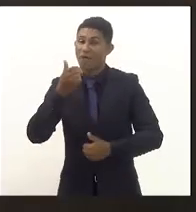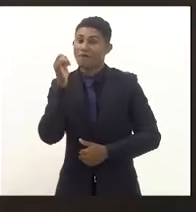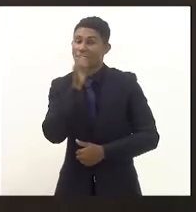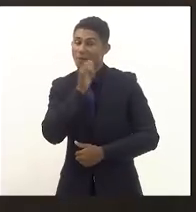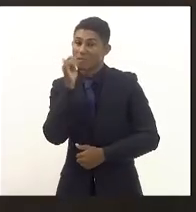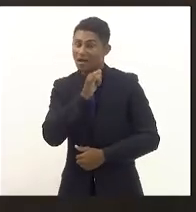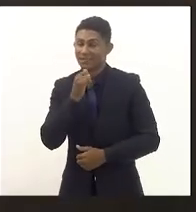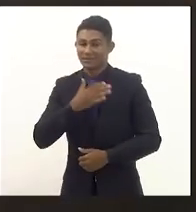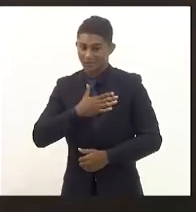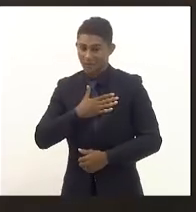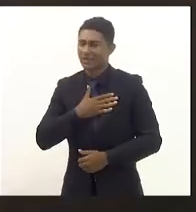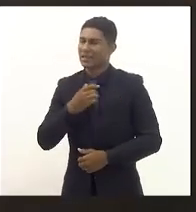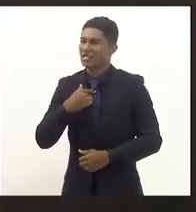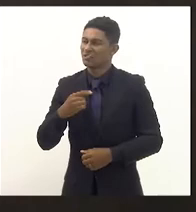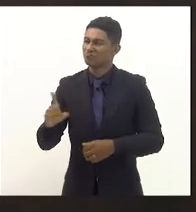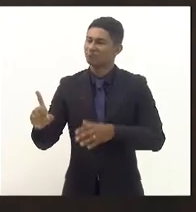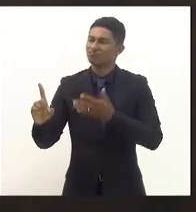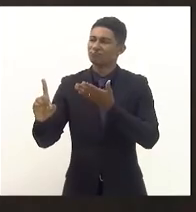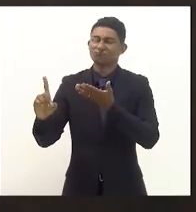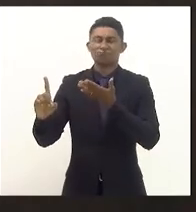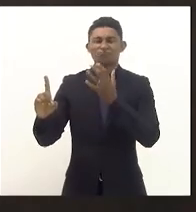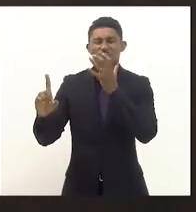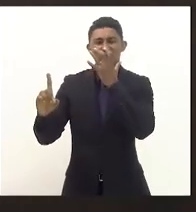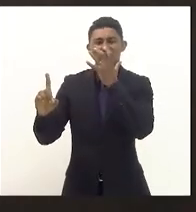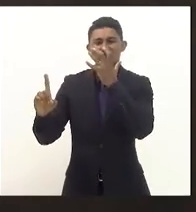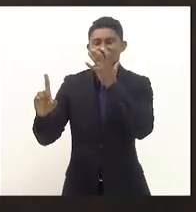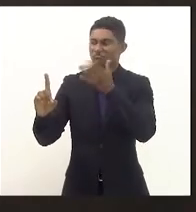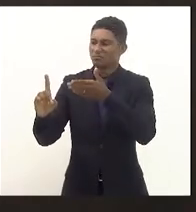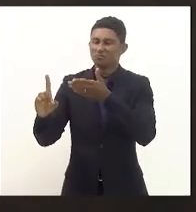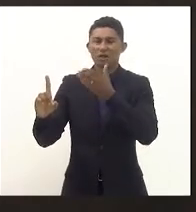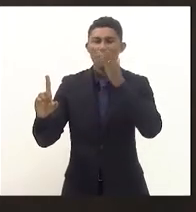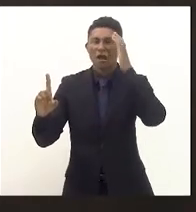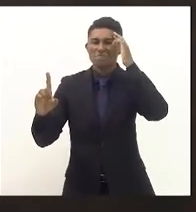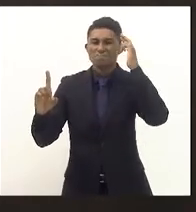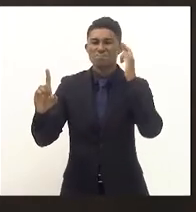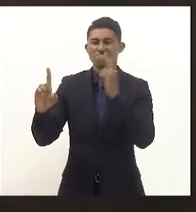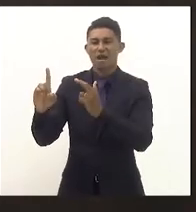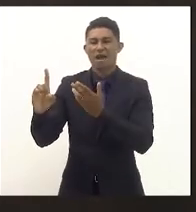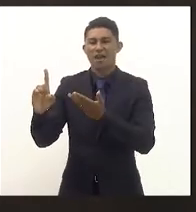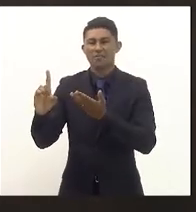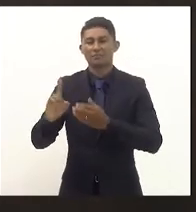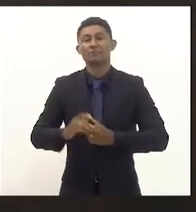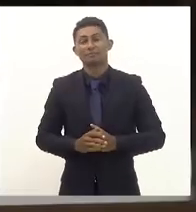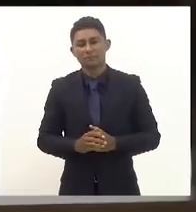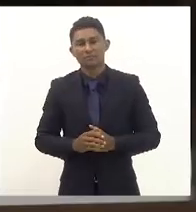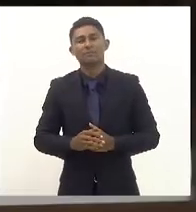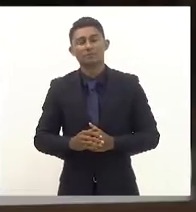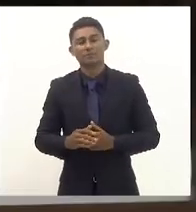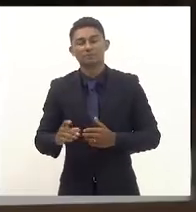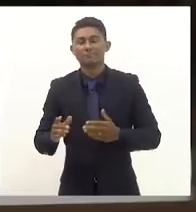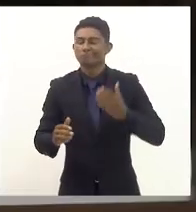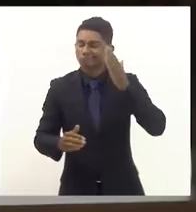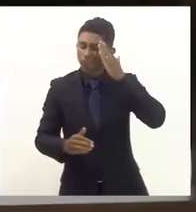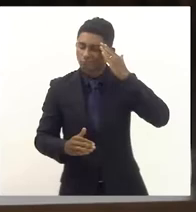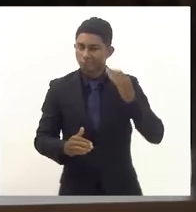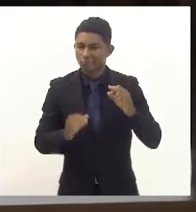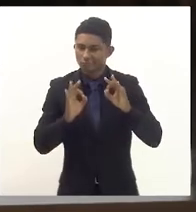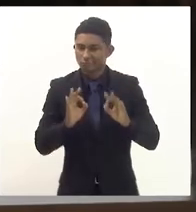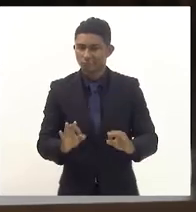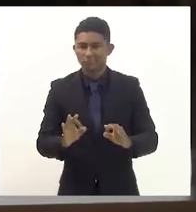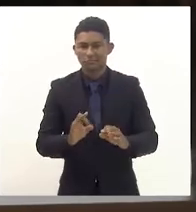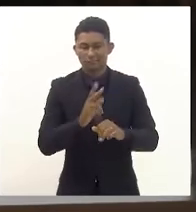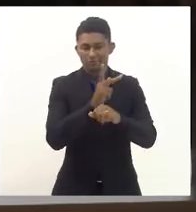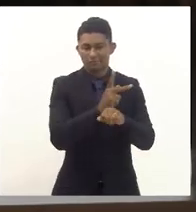admiração e respeito e tenho certeza que vai Honrar essa